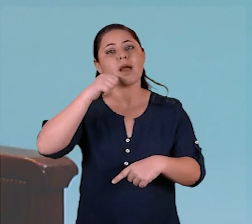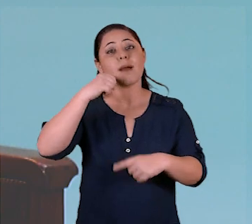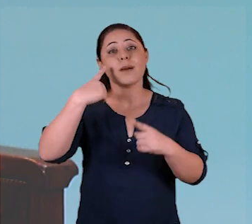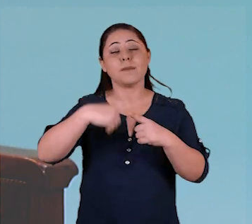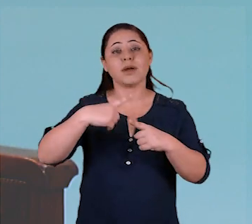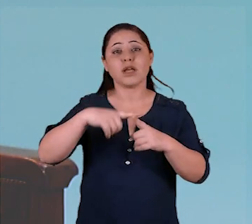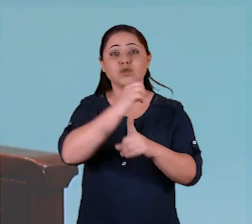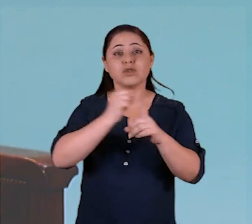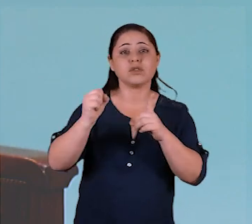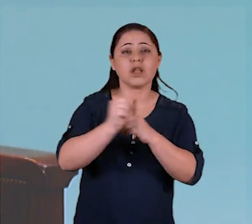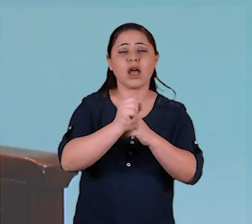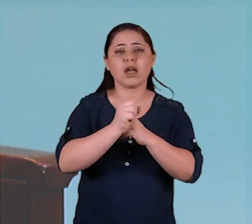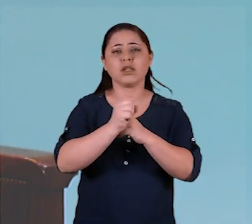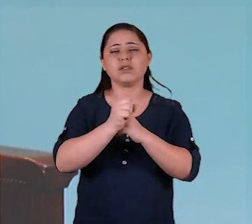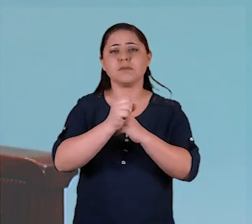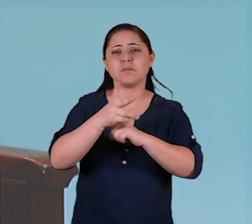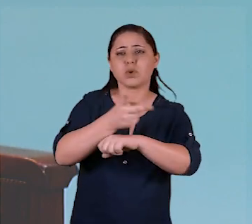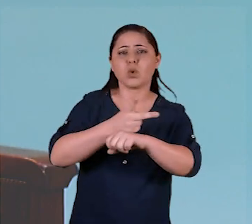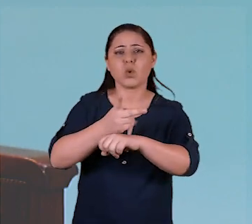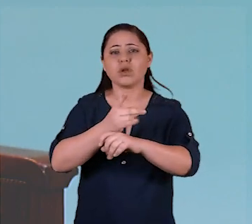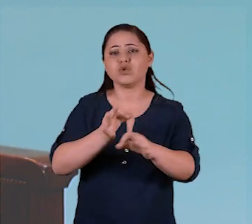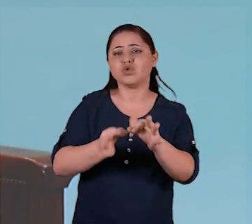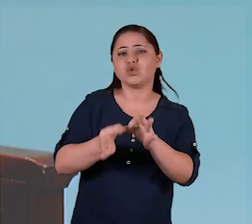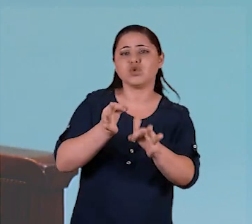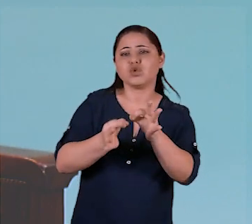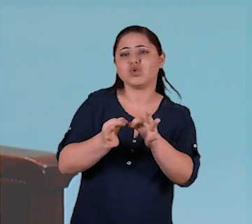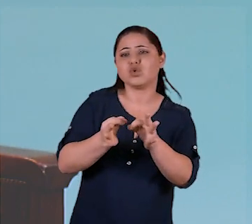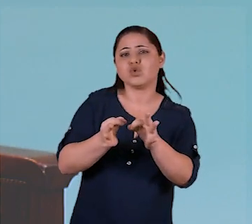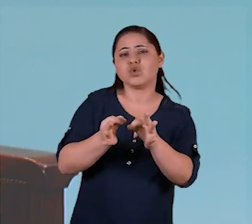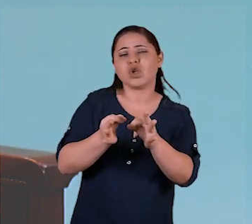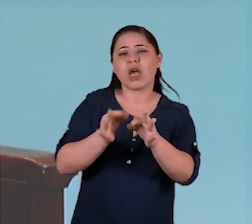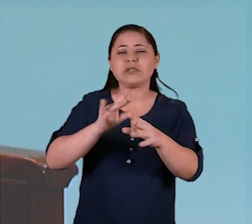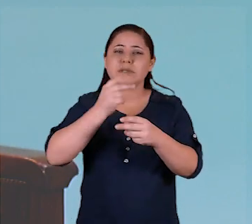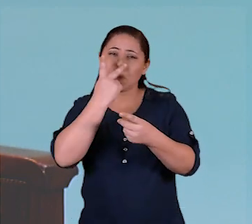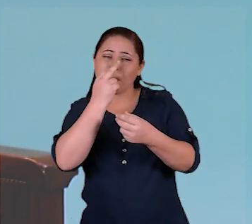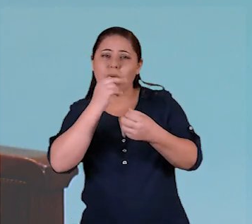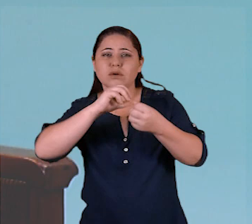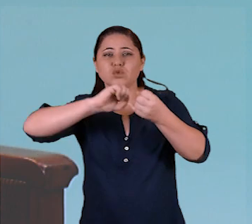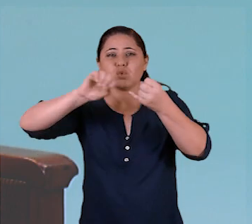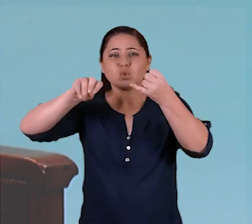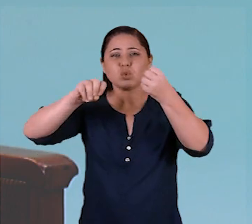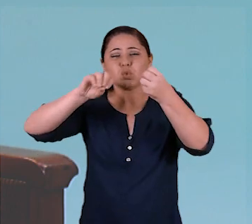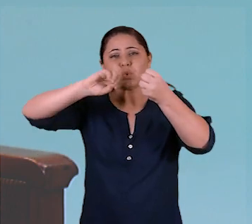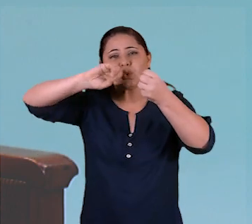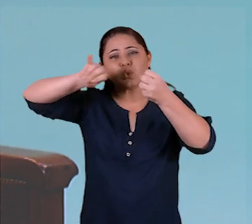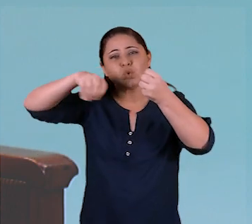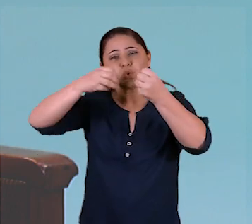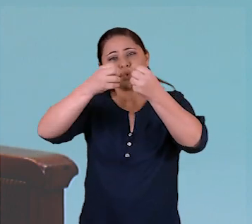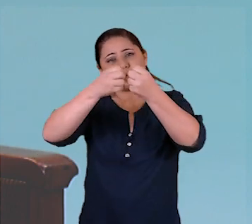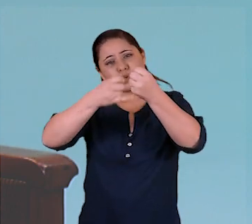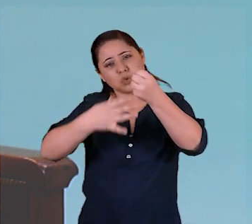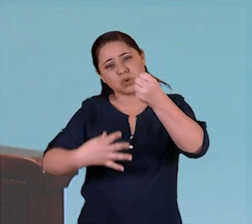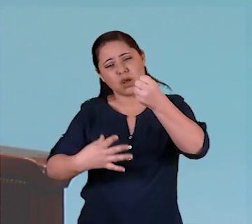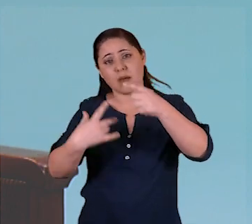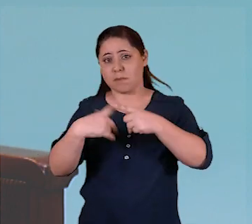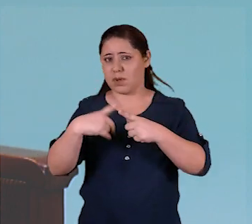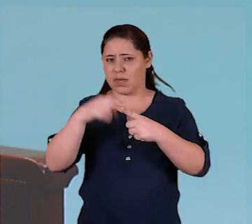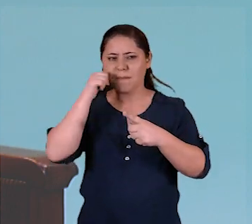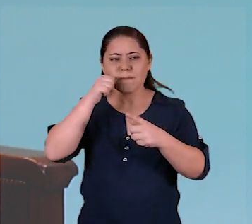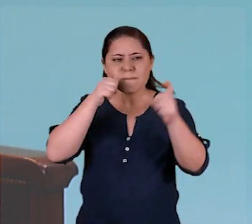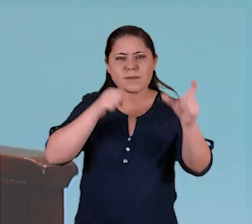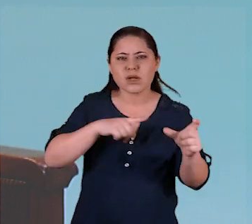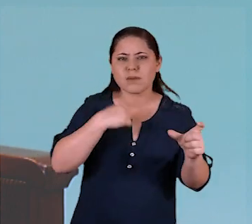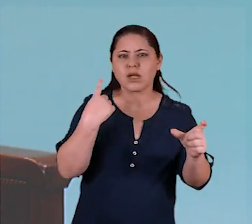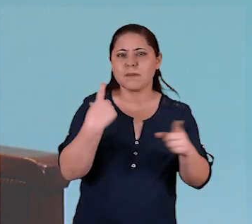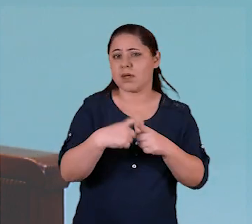a sociedade, às vezes, busca justificativas, busca motivos. Por que essa mulher foi morta? Tem um